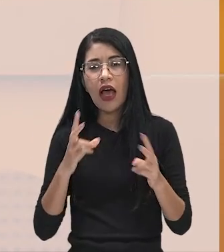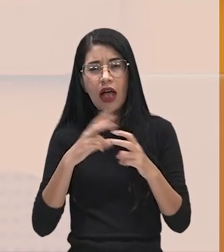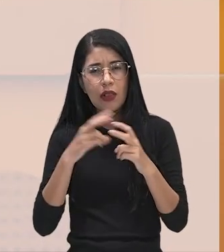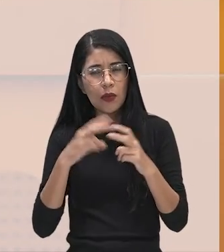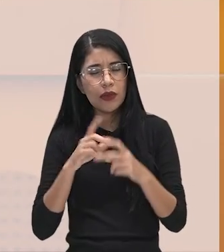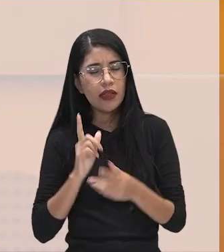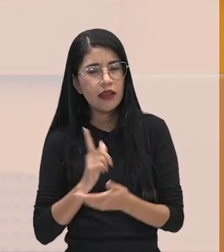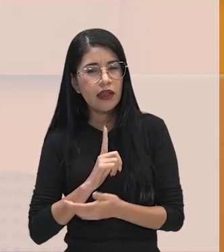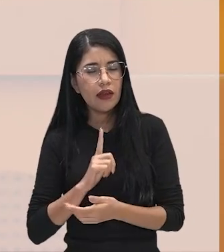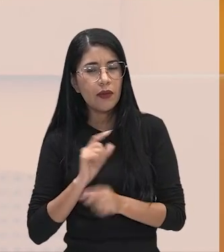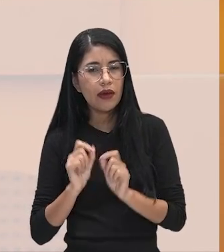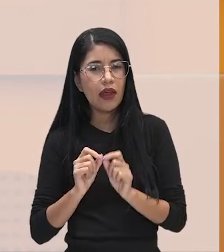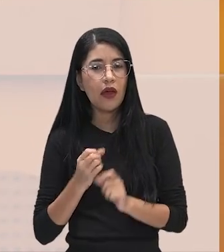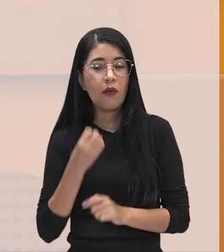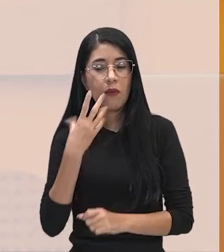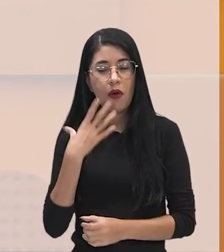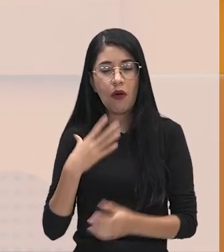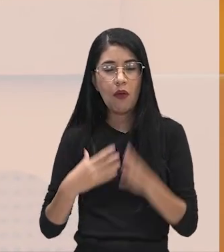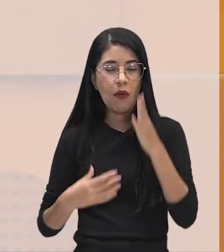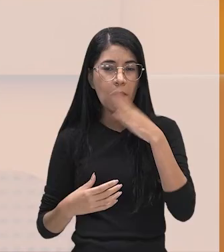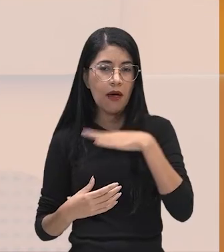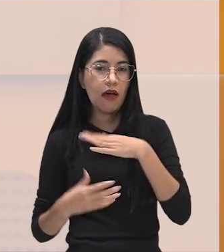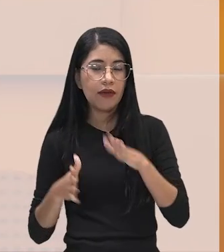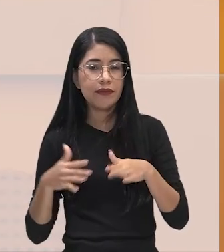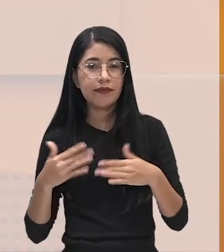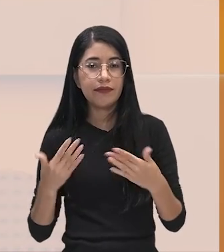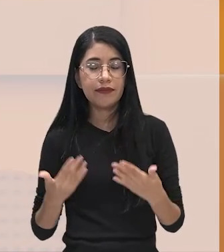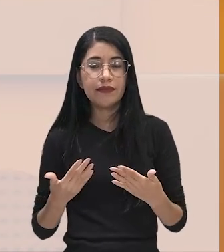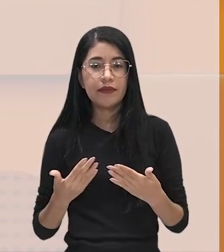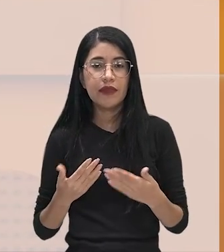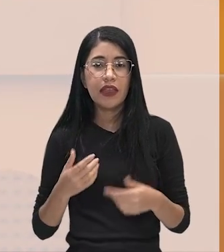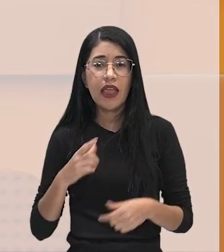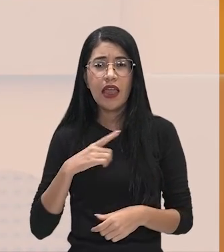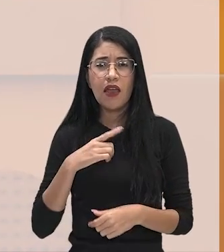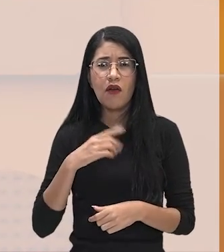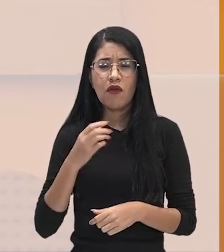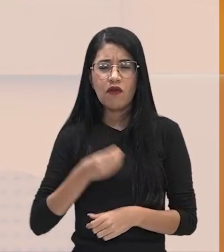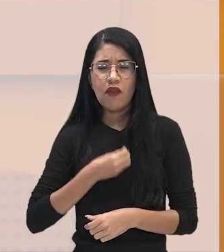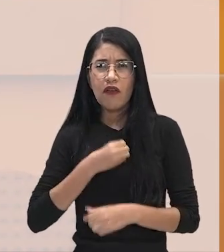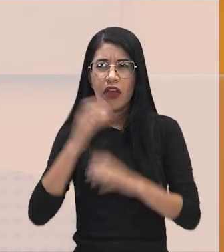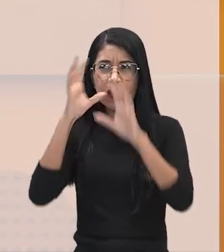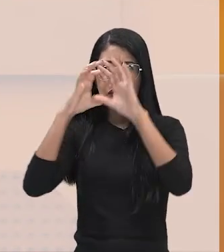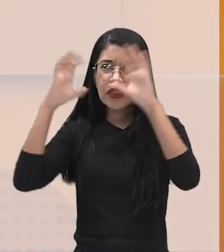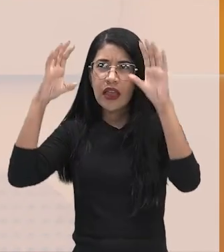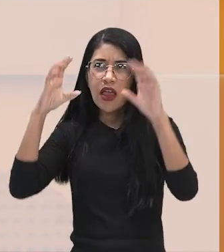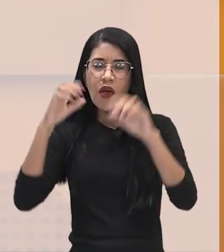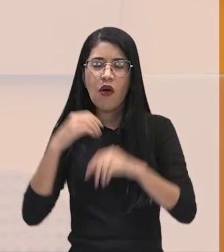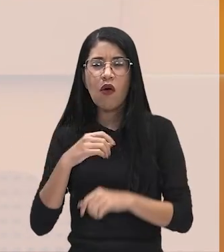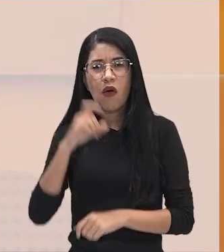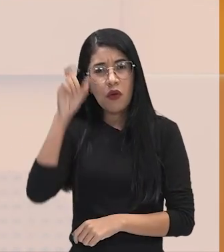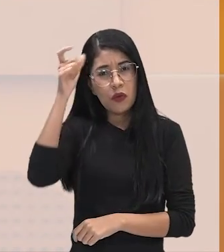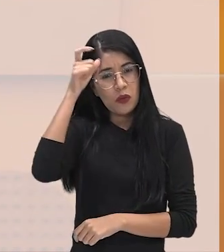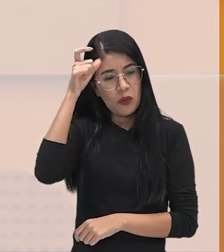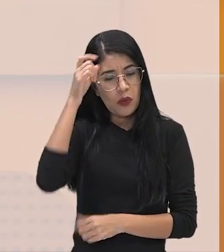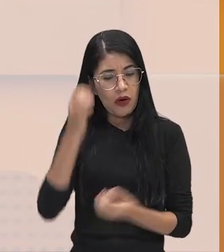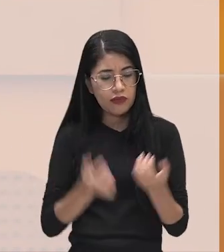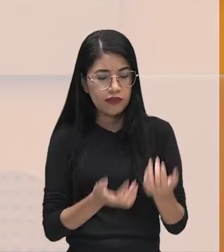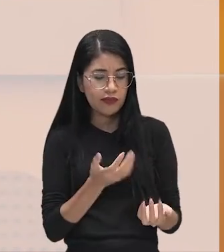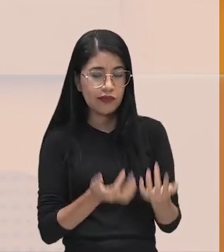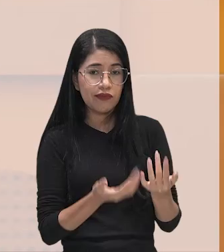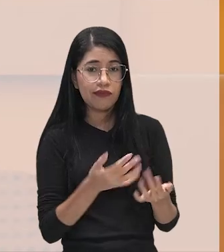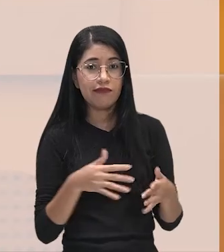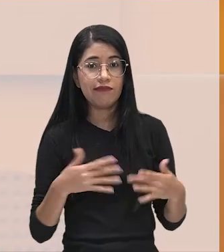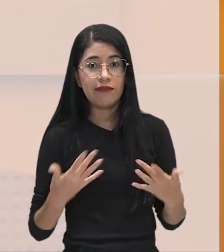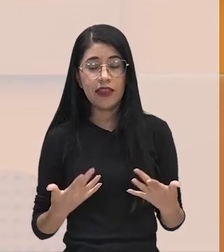mal. Eu quero ser o quê? Bom ou eu quero ser mal? Né? Eu quero ir para o céu ou eu quero ir para o inferno? Perceba, então, que essa